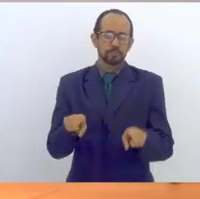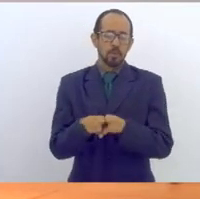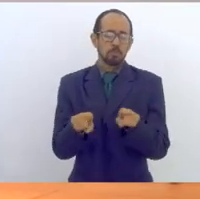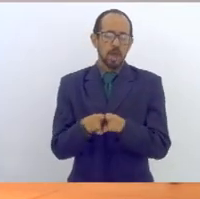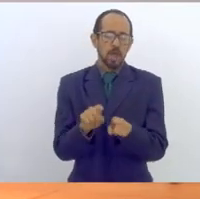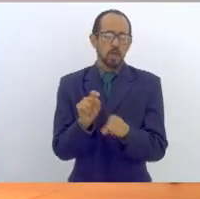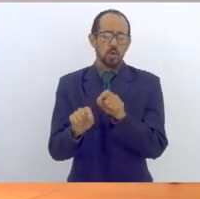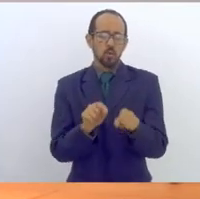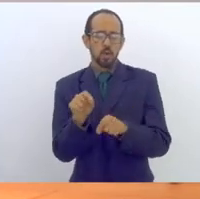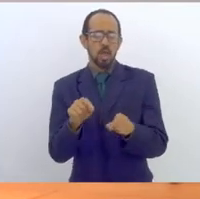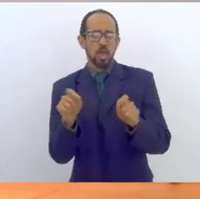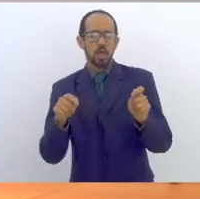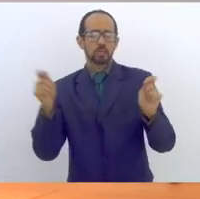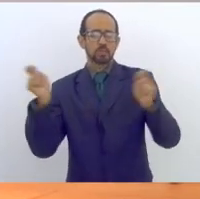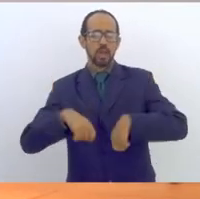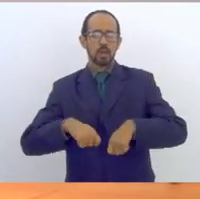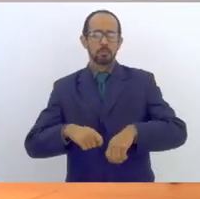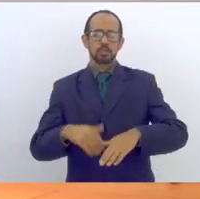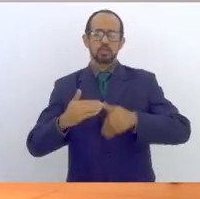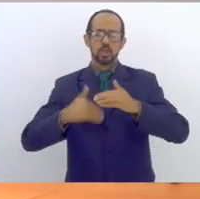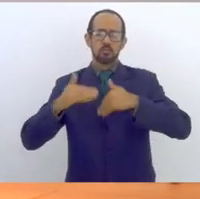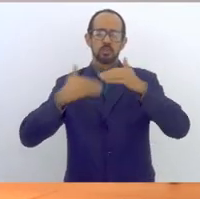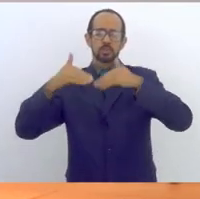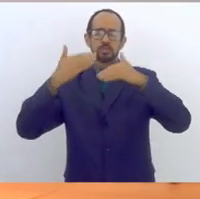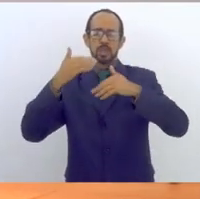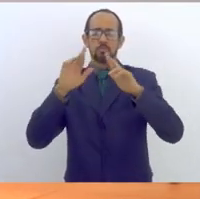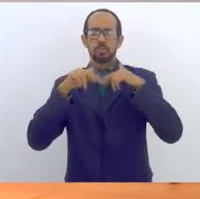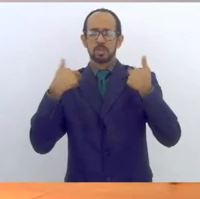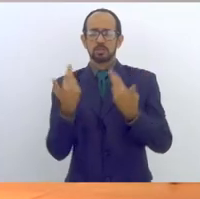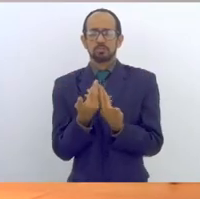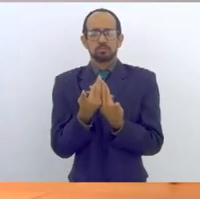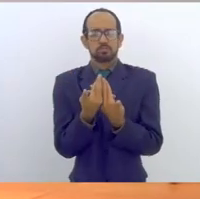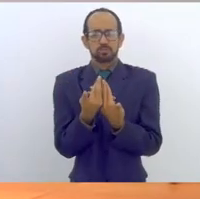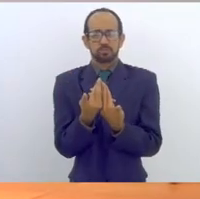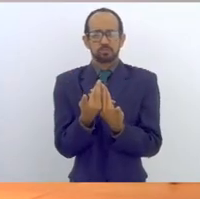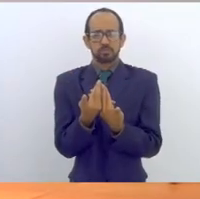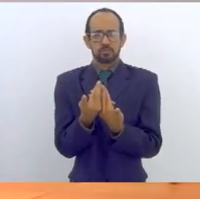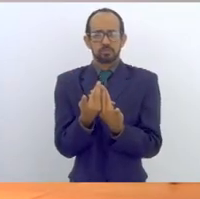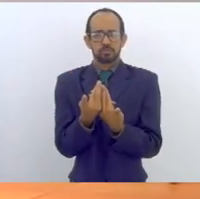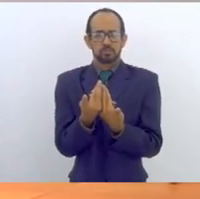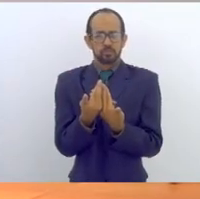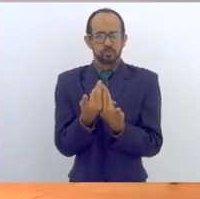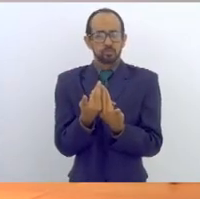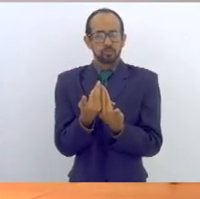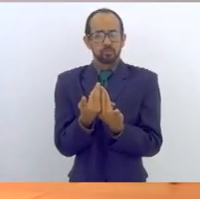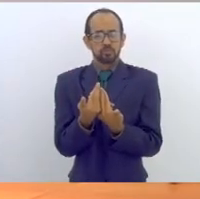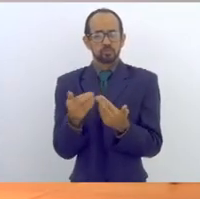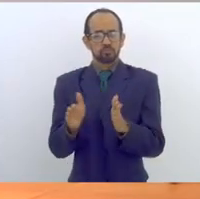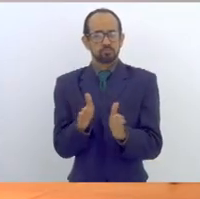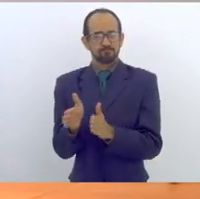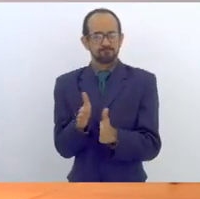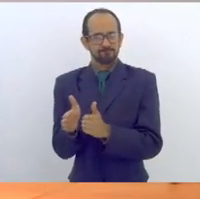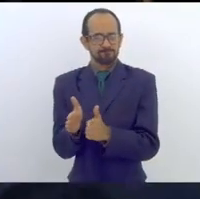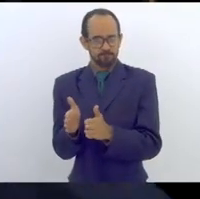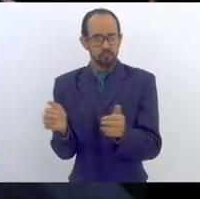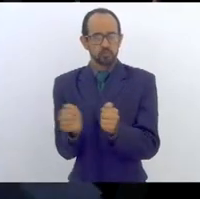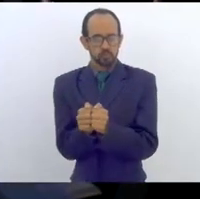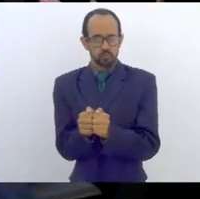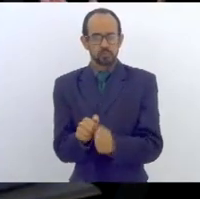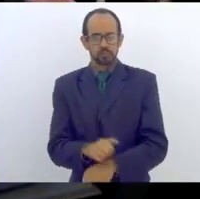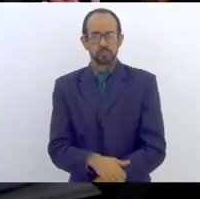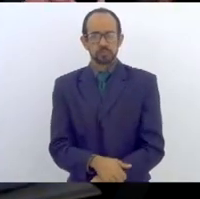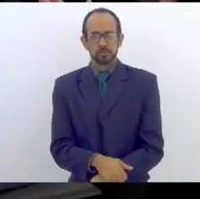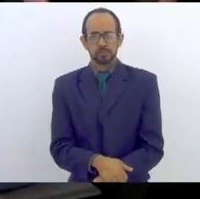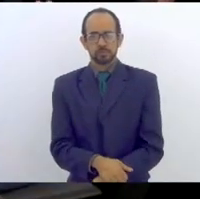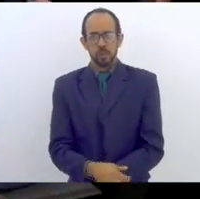podemos então avançar para as reuniões bilaterais Presidente muito bom muito bom